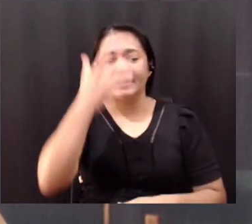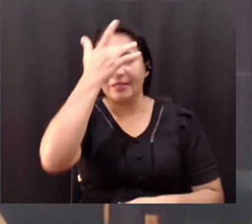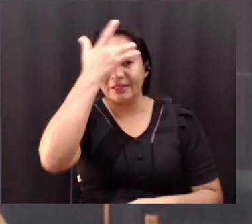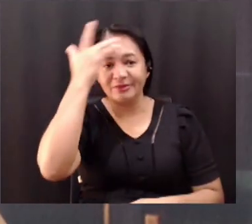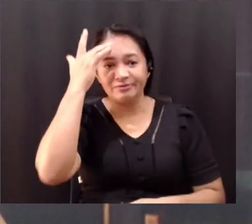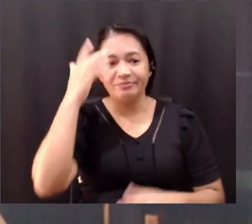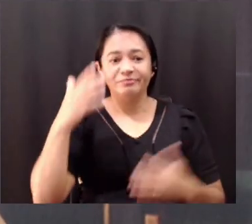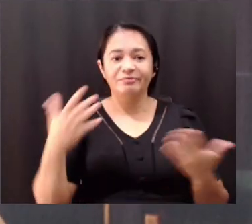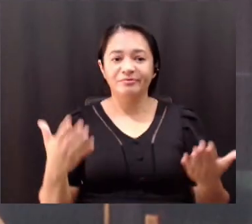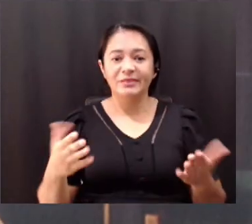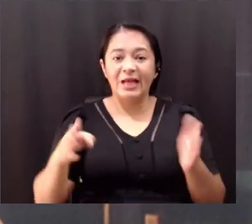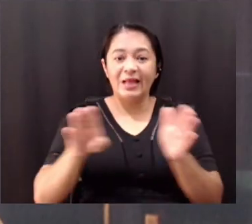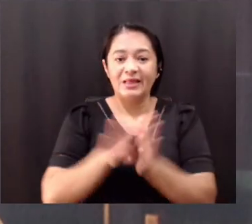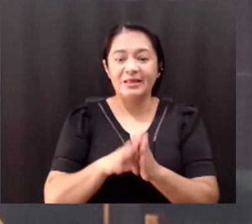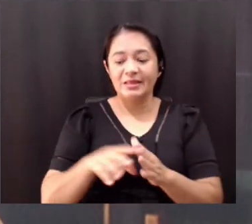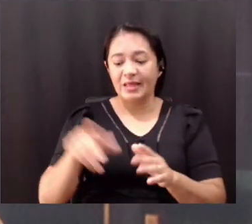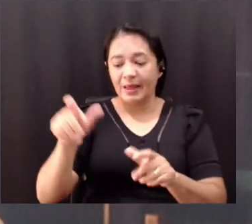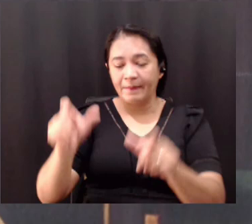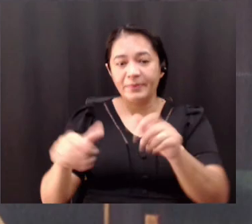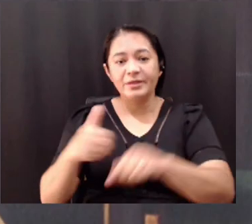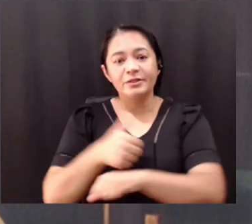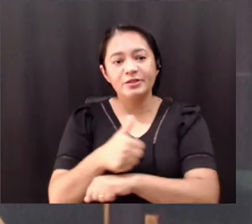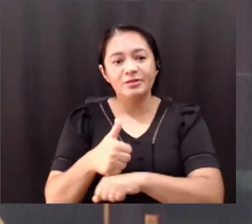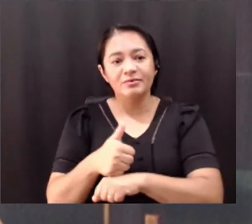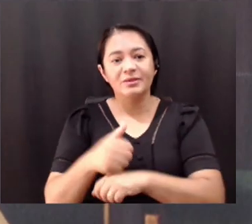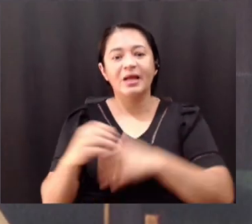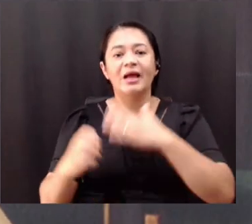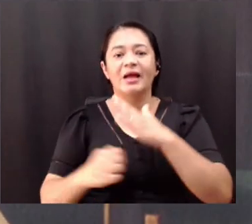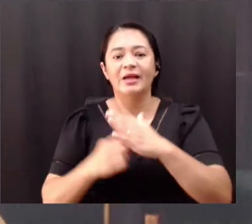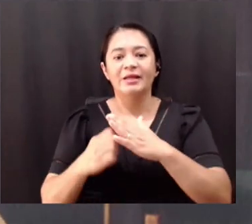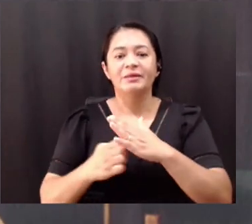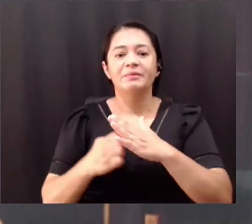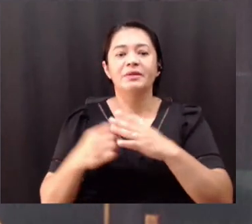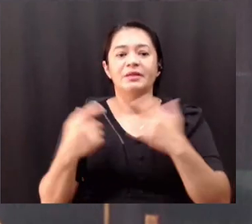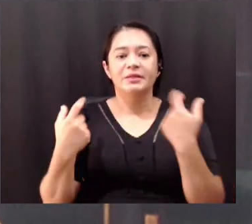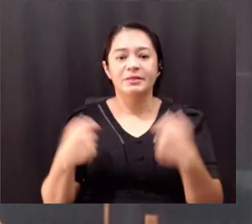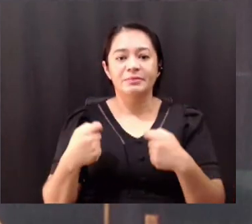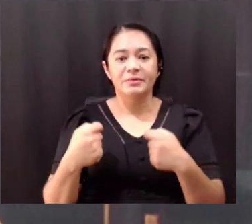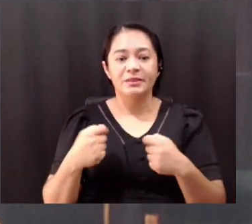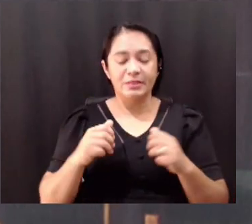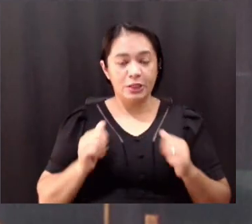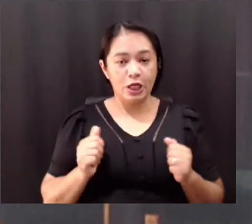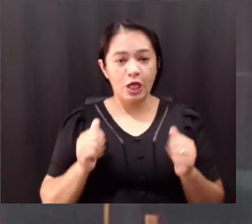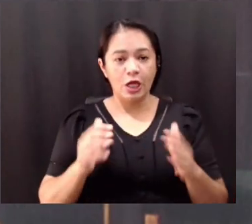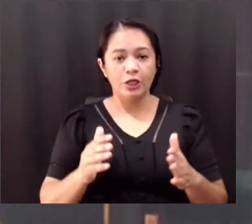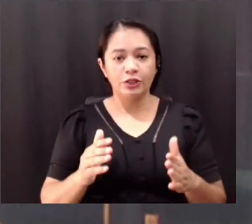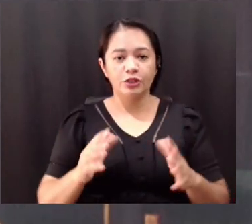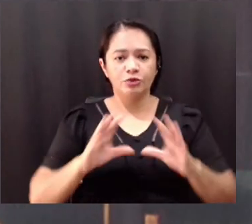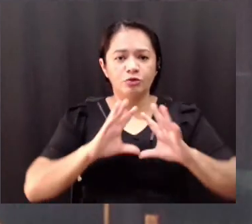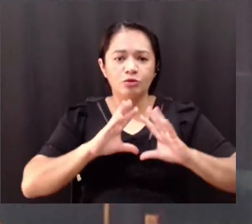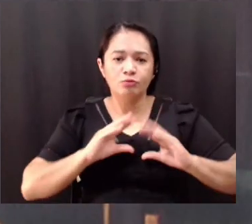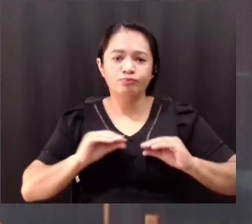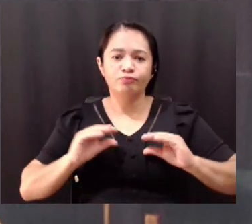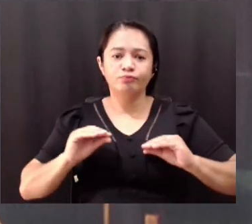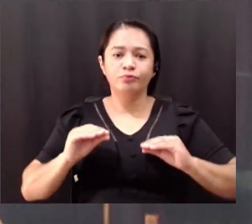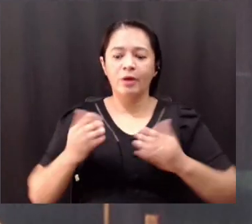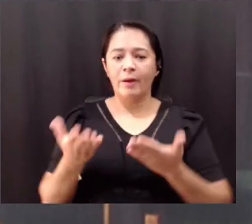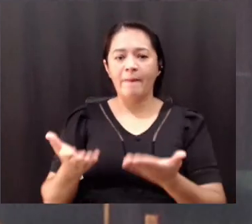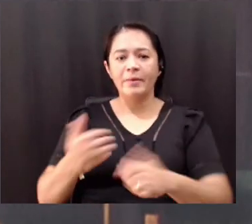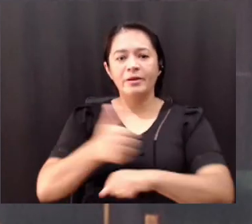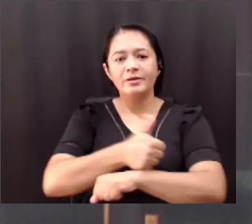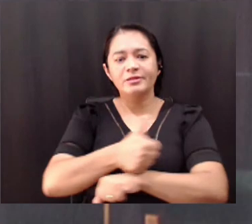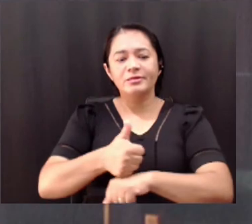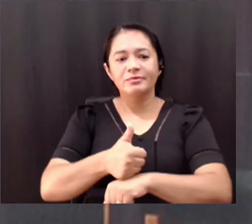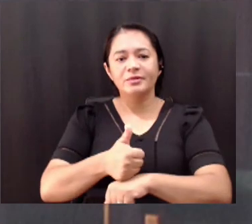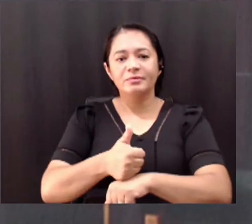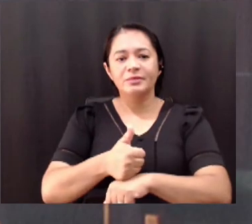esses profissionais, a empresa precisa adotar medidas que tragam um conforto para aquele profissional, para que ele não se sinta no dia a